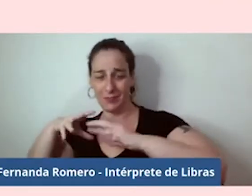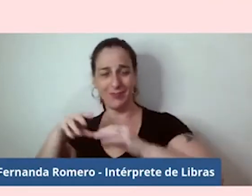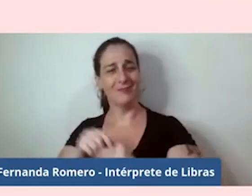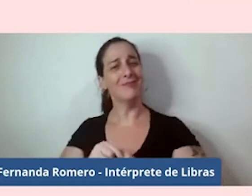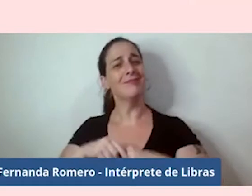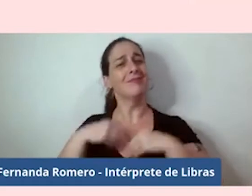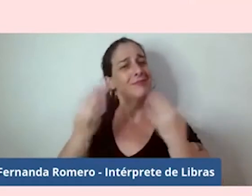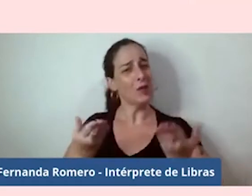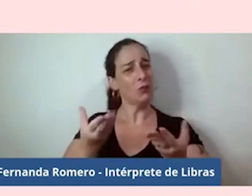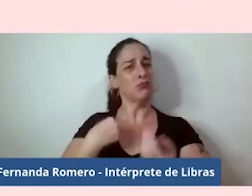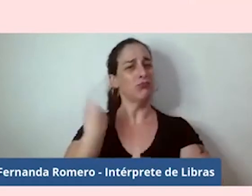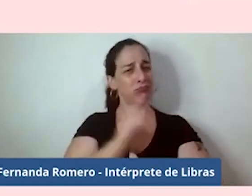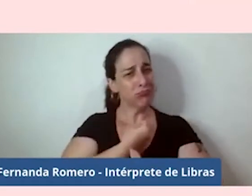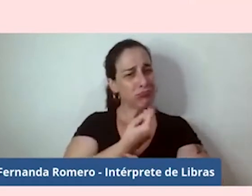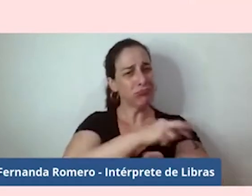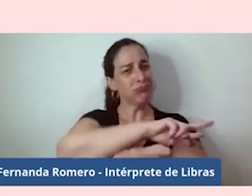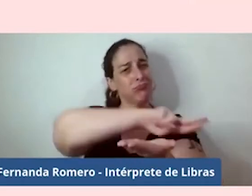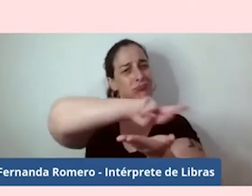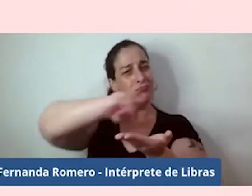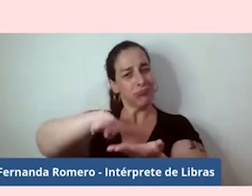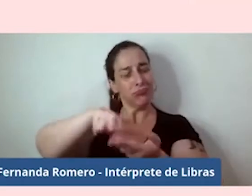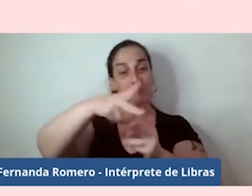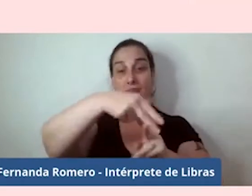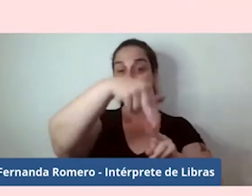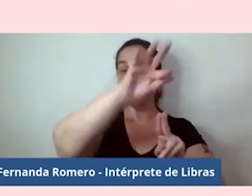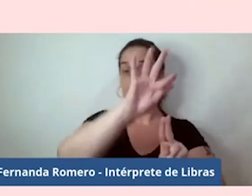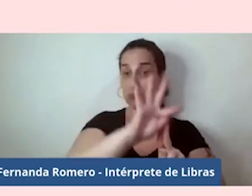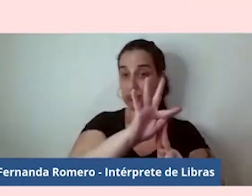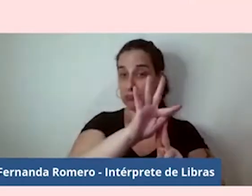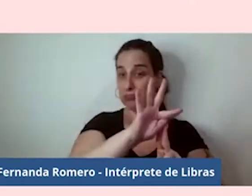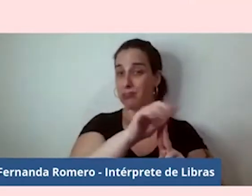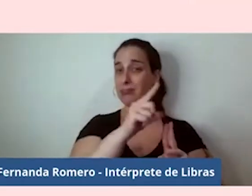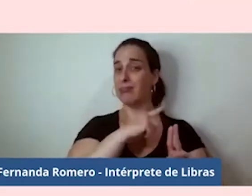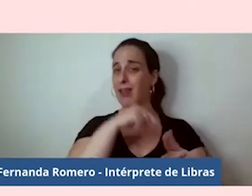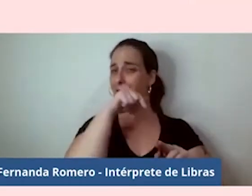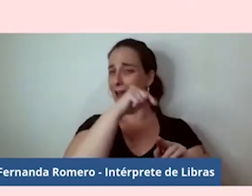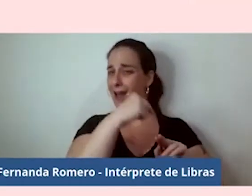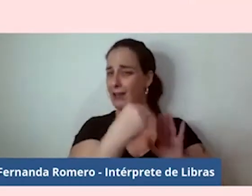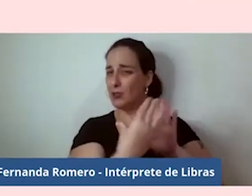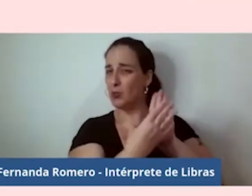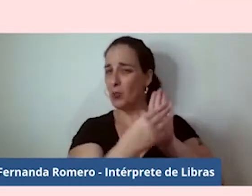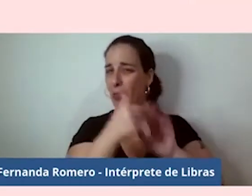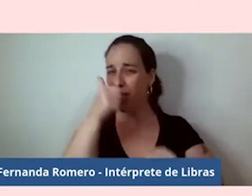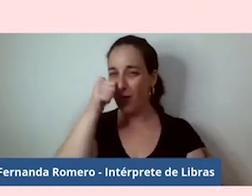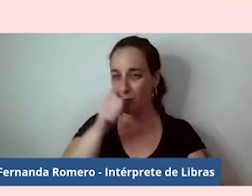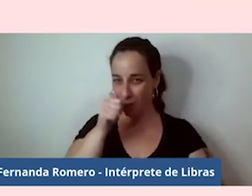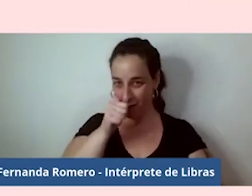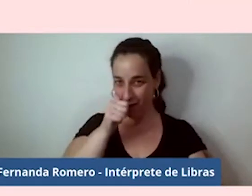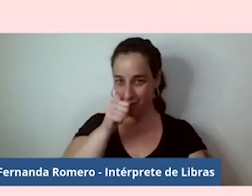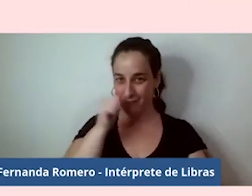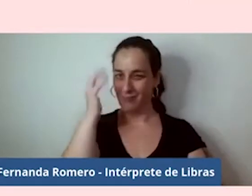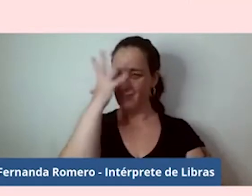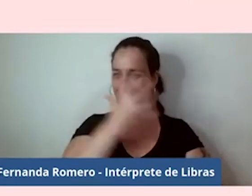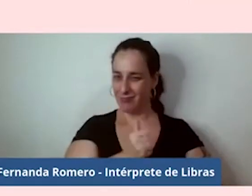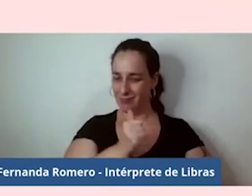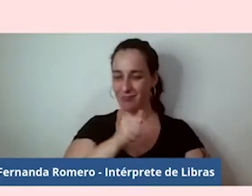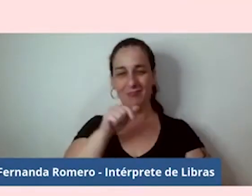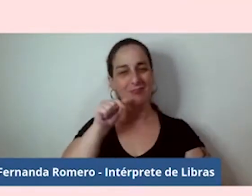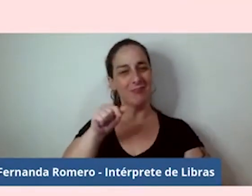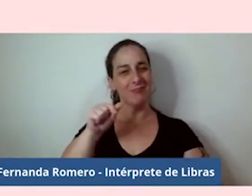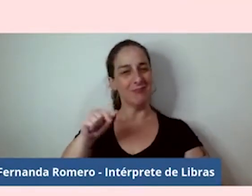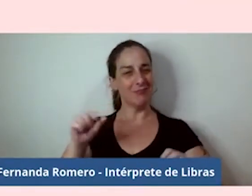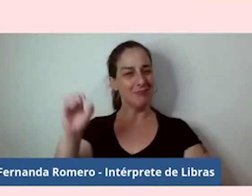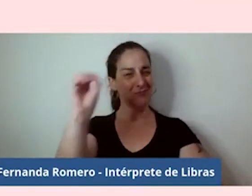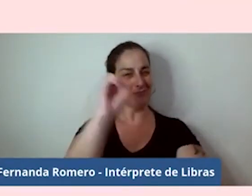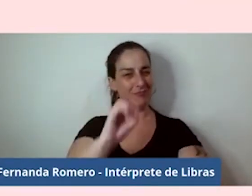muitas. O Sistema FEComércio é formado por esse mosaico lindo de mulheres. E essas maravilhosas que